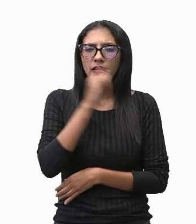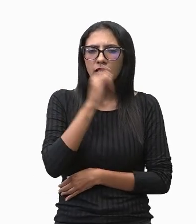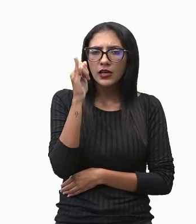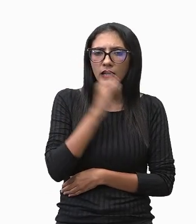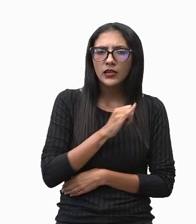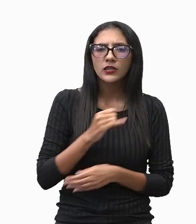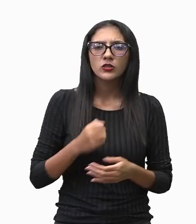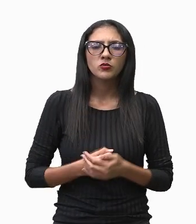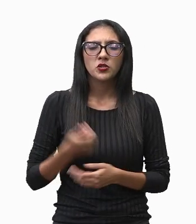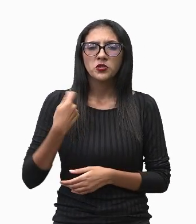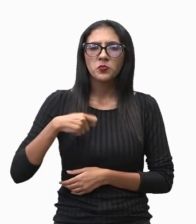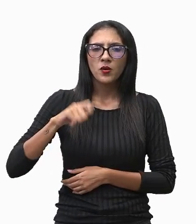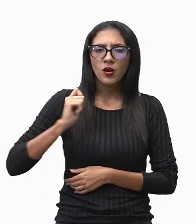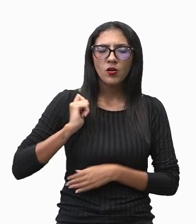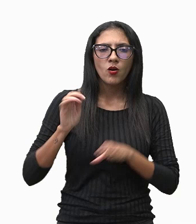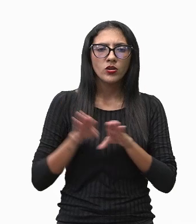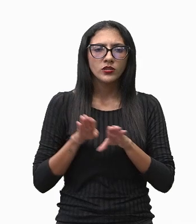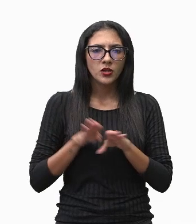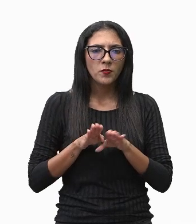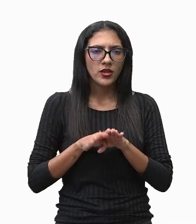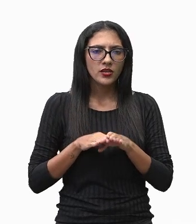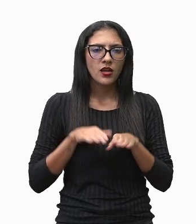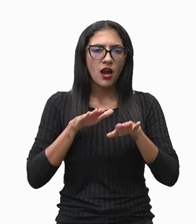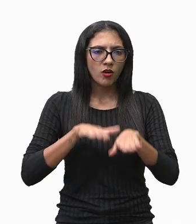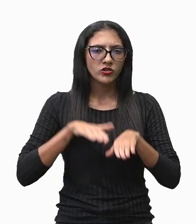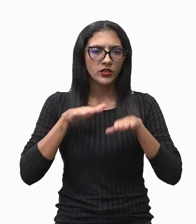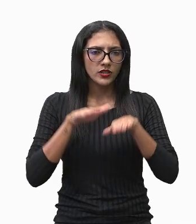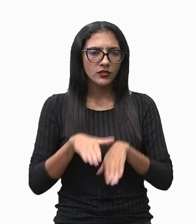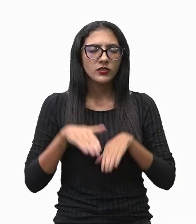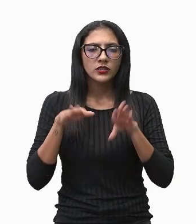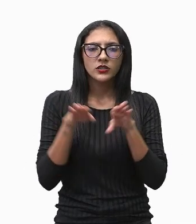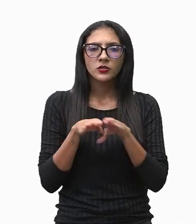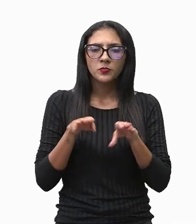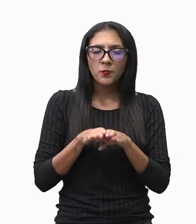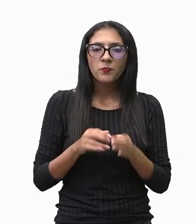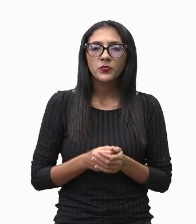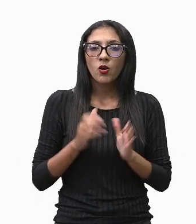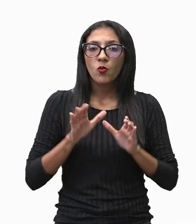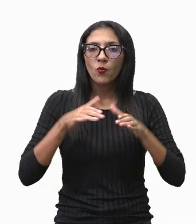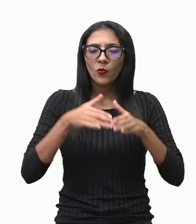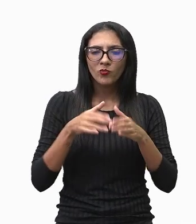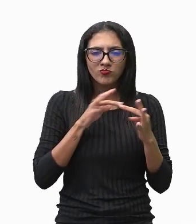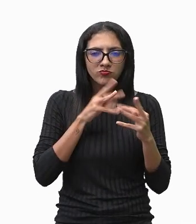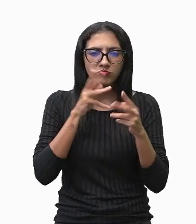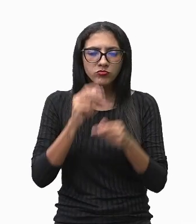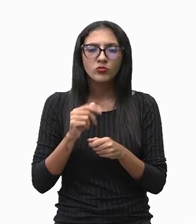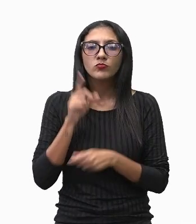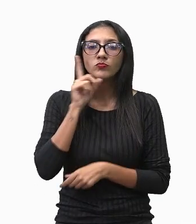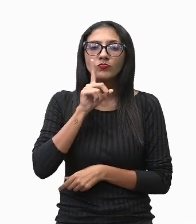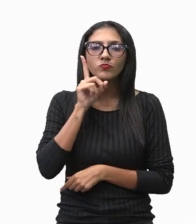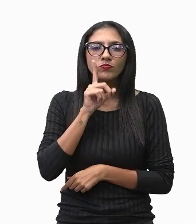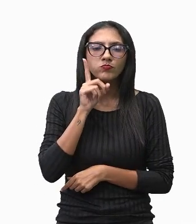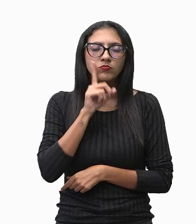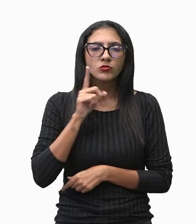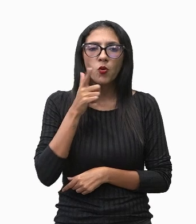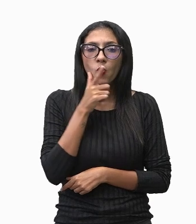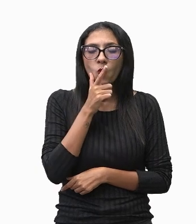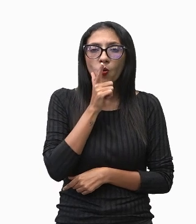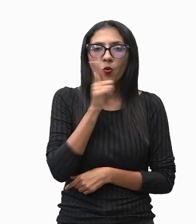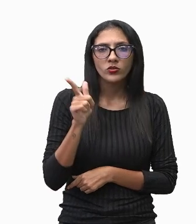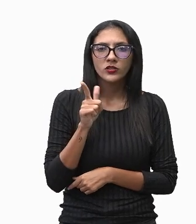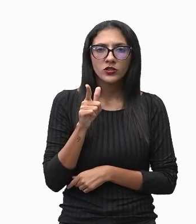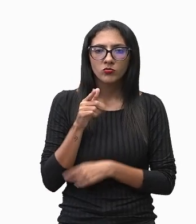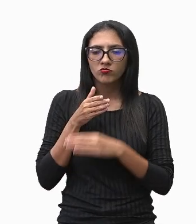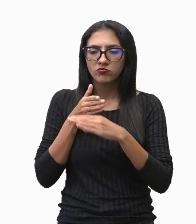italianas, espanholas e australianas, os Estados Unidos eles invadiram o